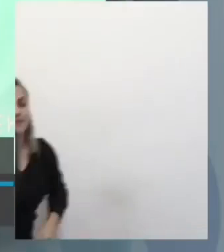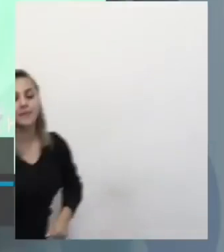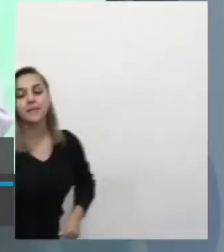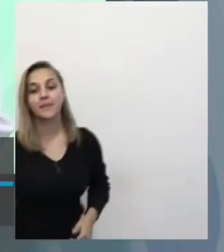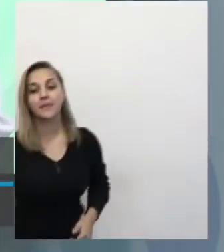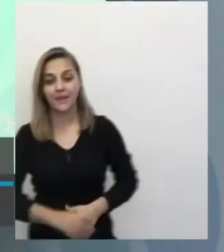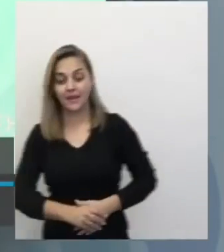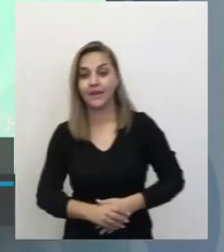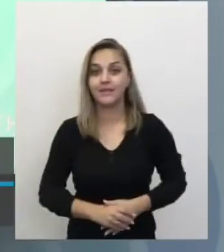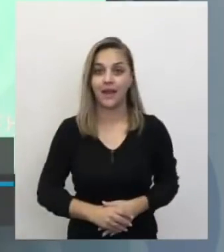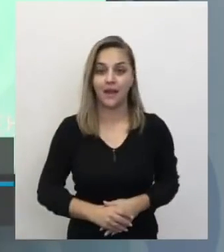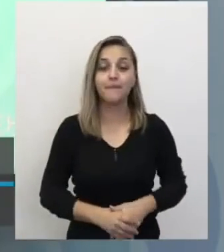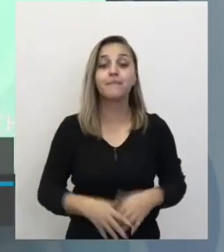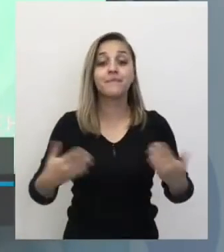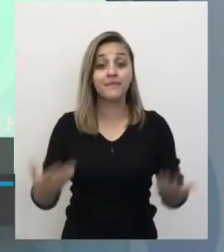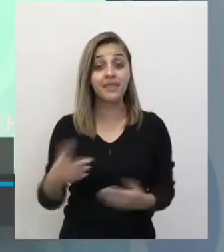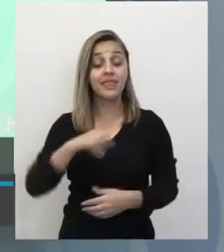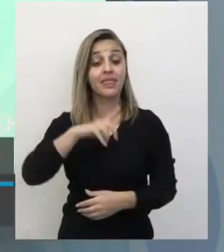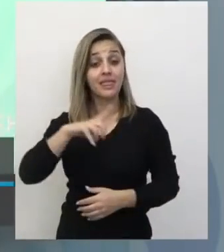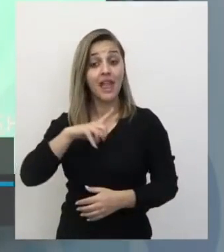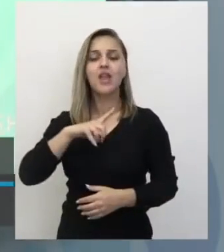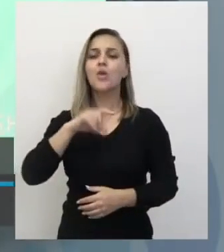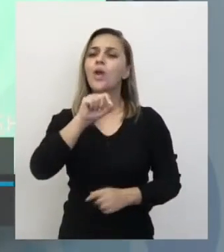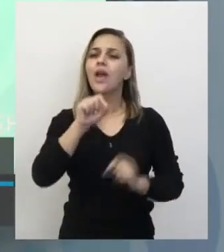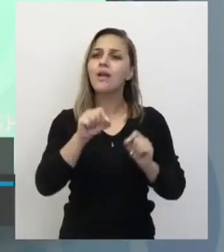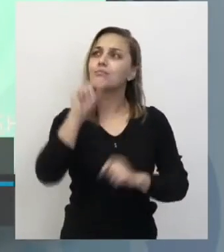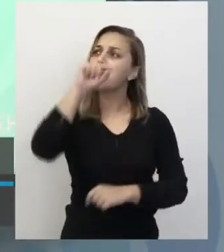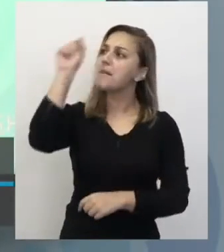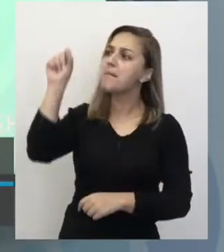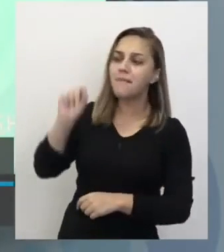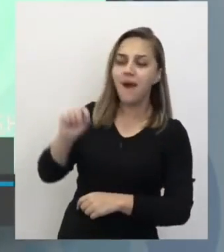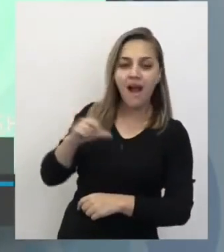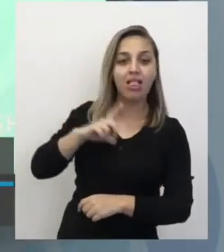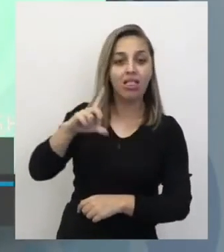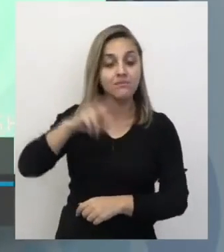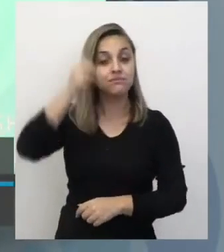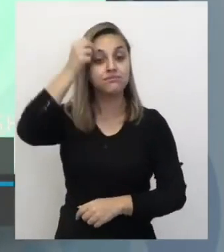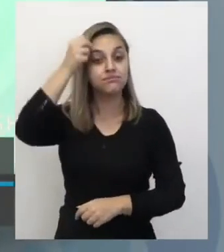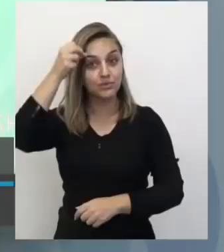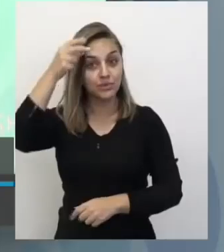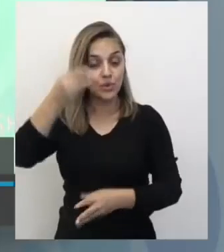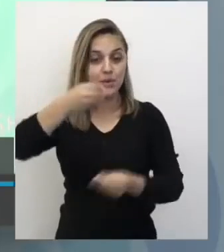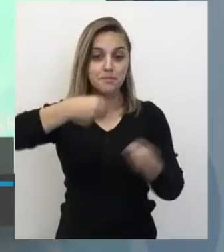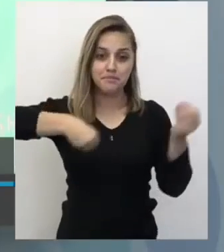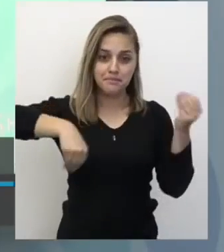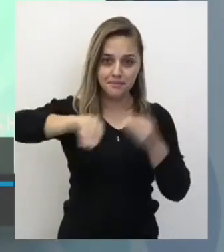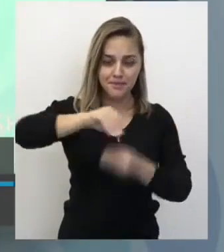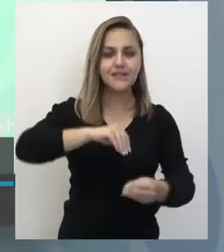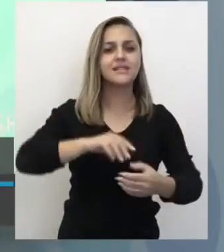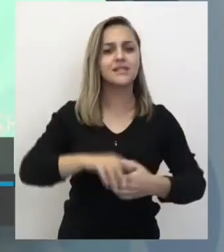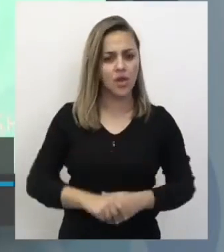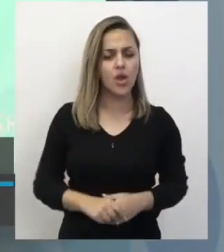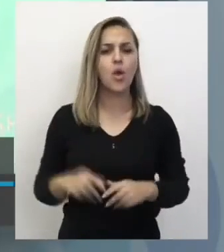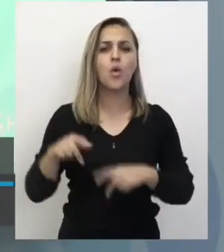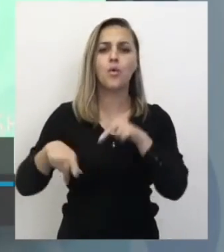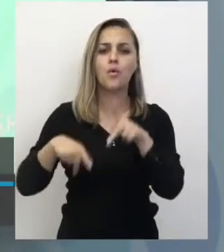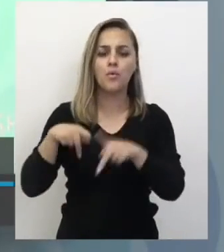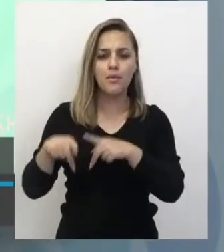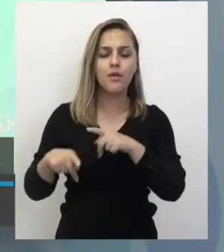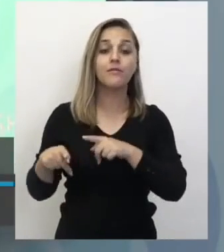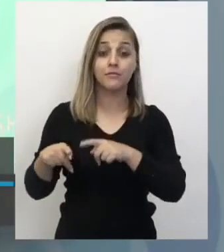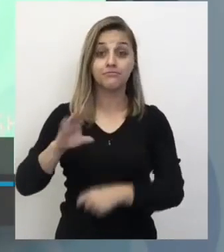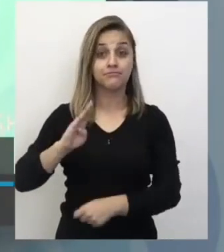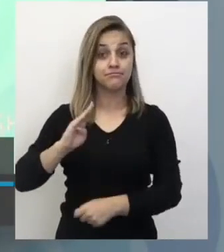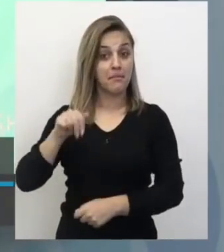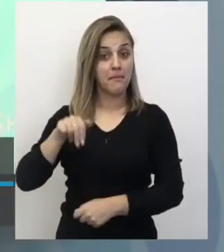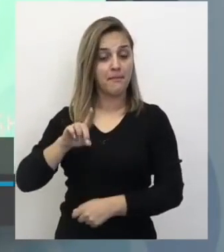né, era meio uma mescla de cultura ali. Né? E aí quando você vai, então os bandeirantes vão começar, né, a